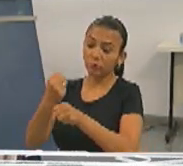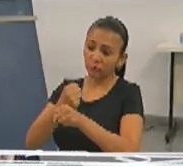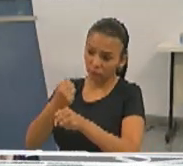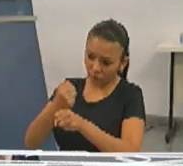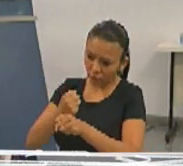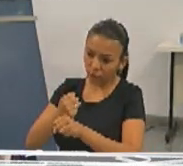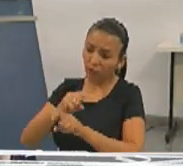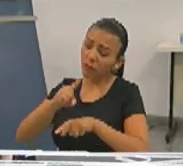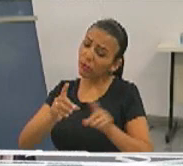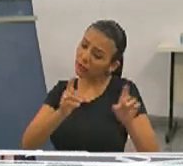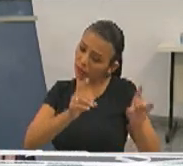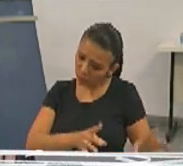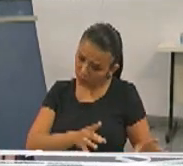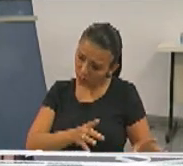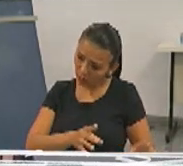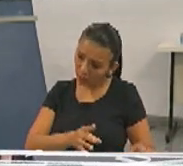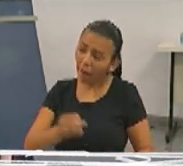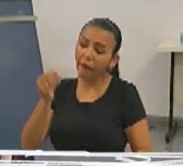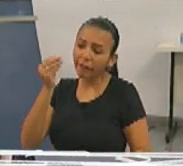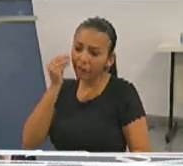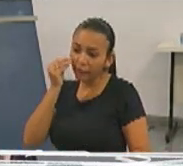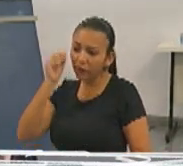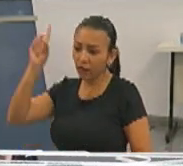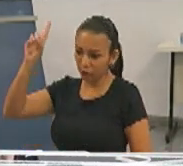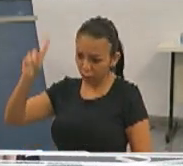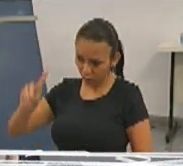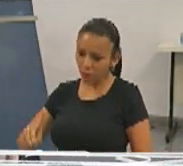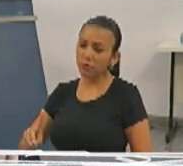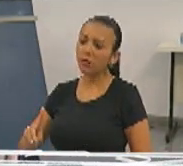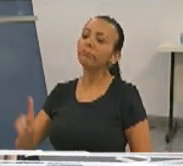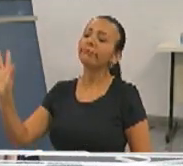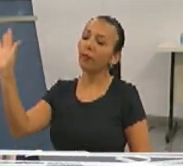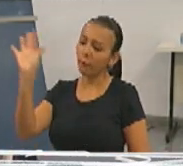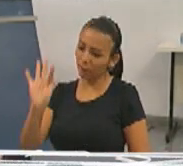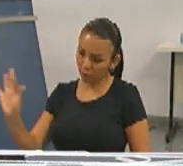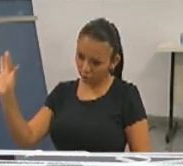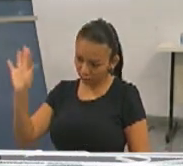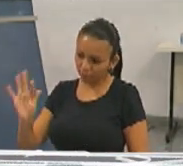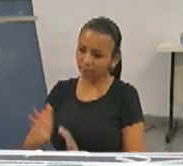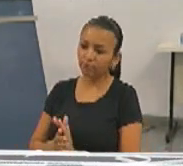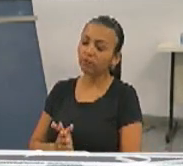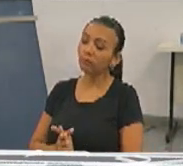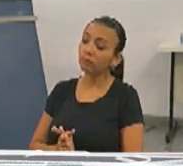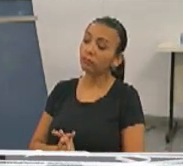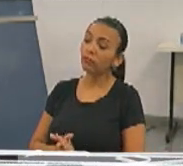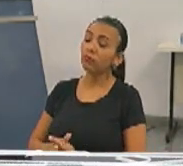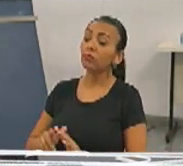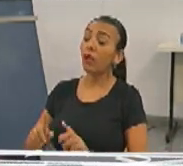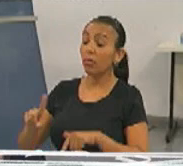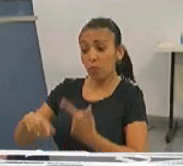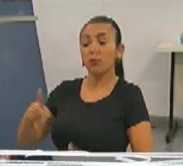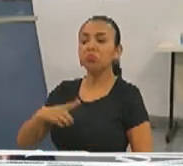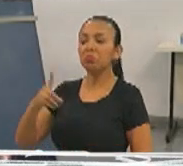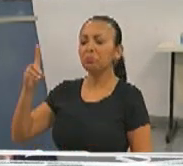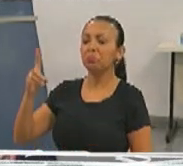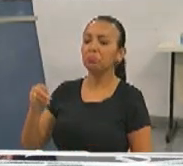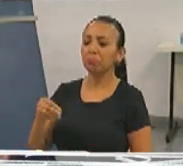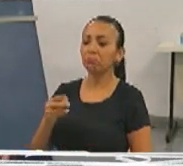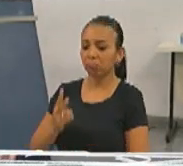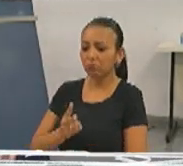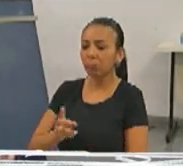saindo da coordenação, me candidatei à direção da faculdade. Né? Na direção da faculdade, eu